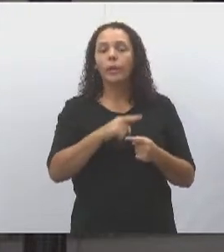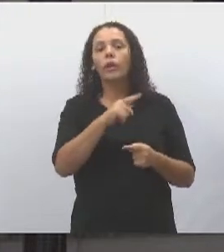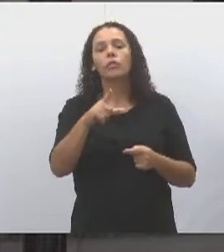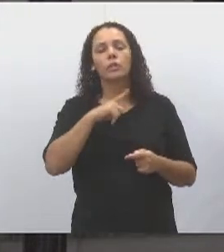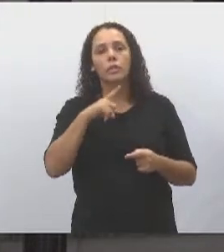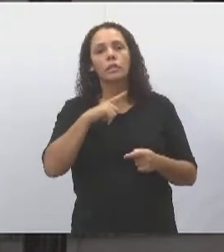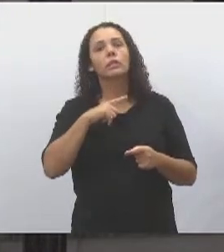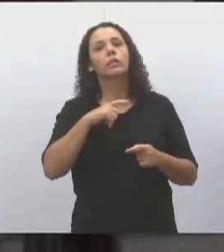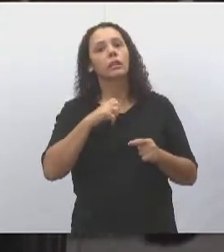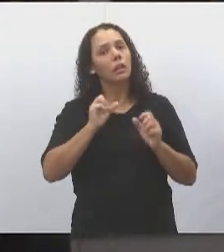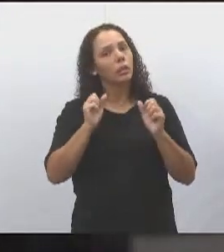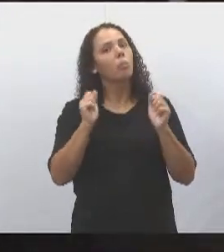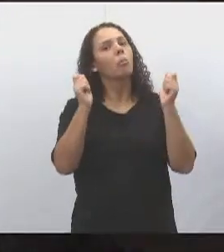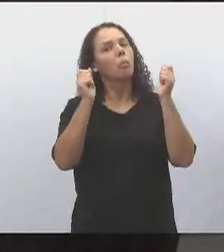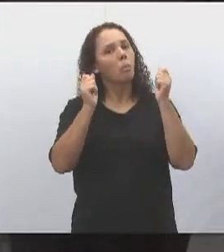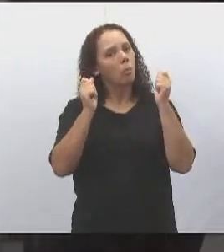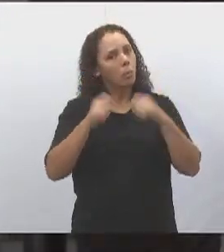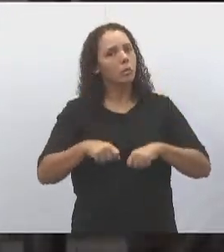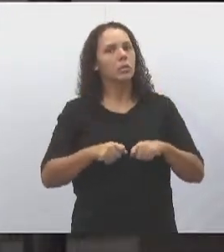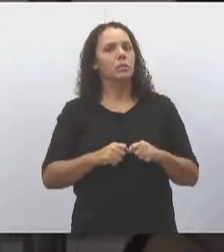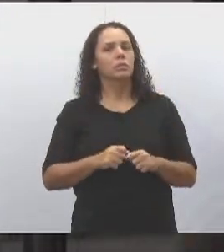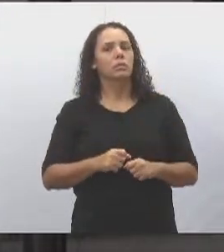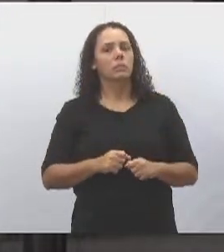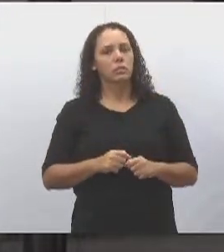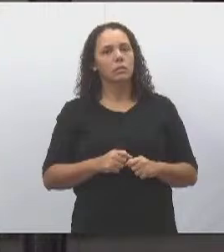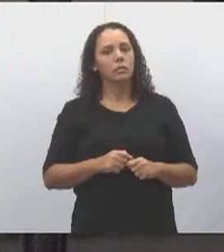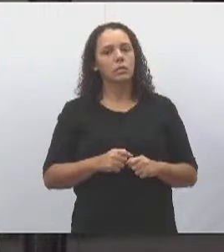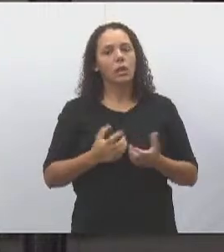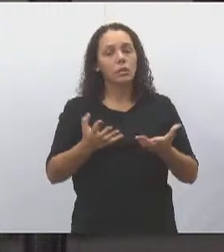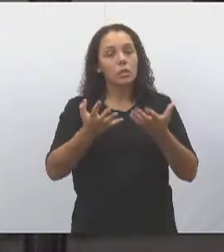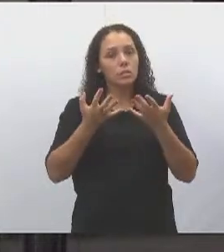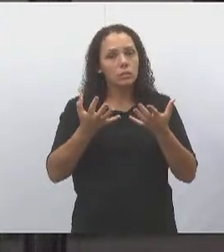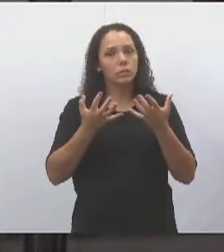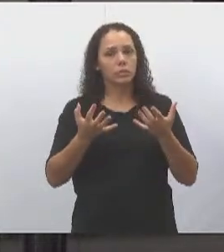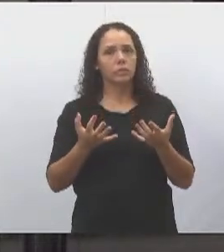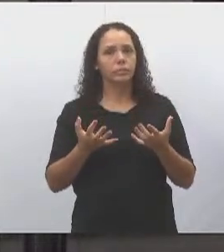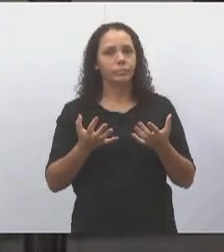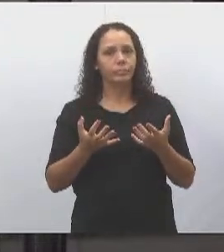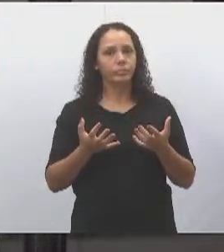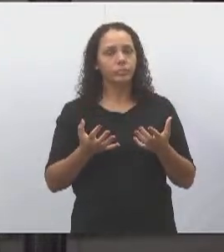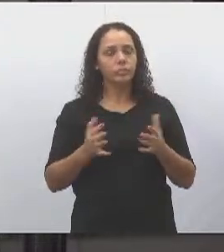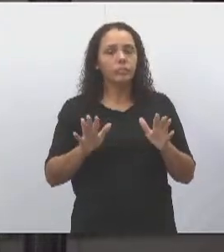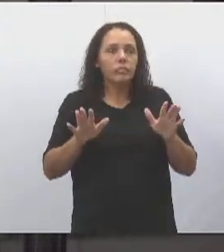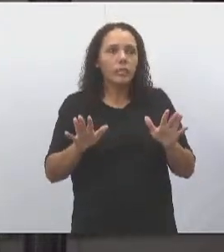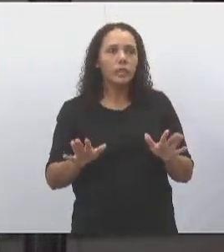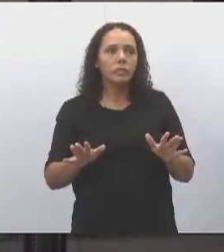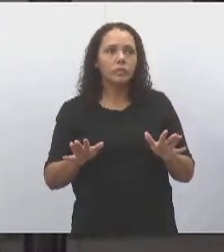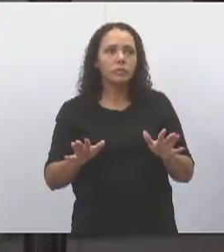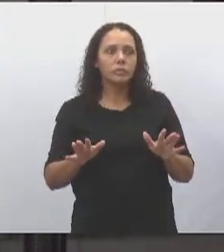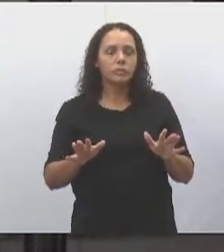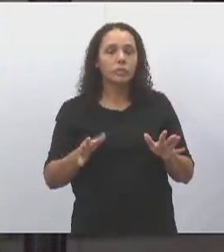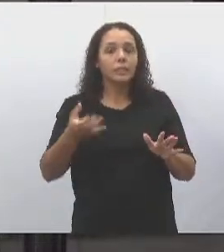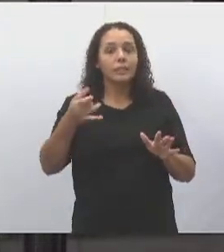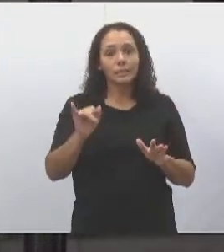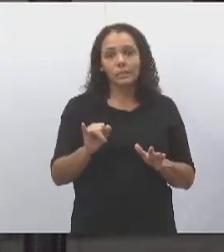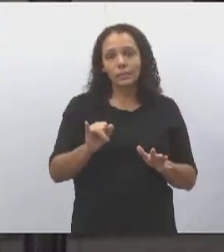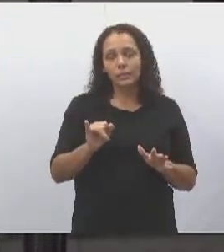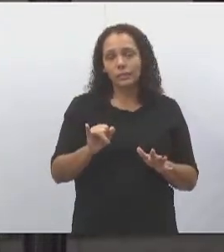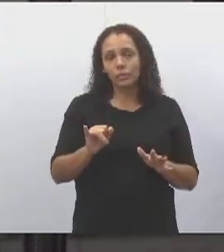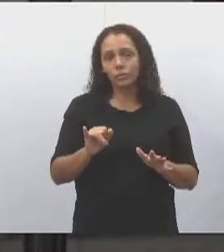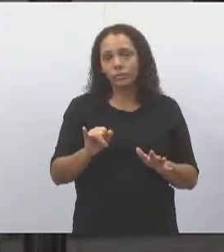força para isso, política para isso, tá? Então a gente quer isso. Agora, se